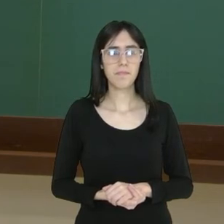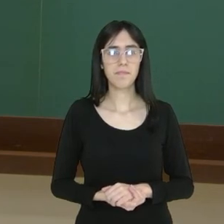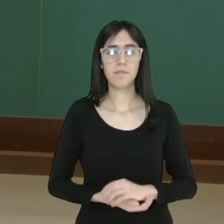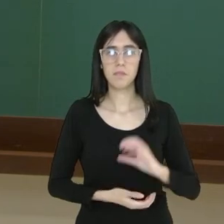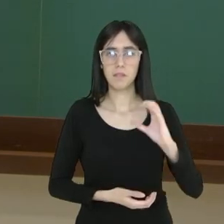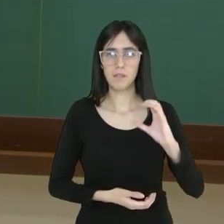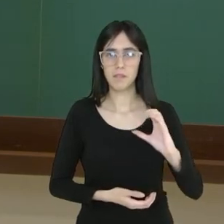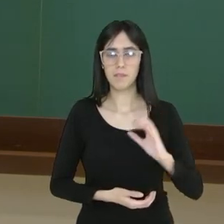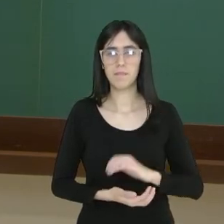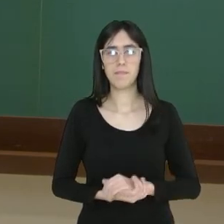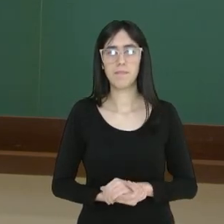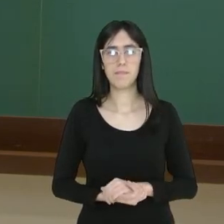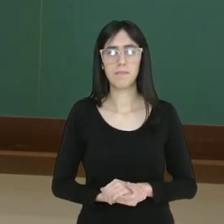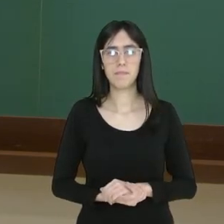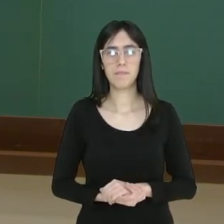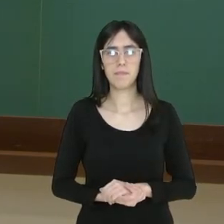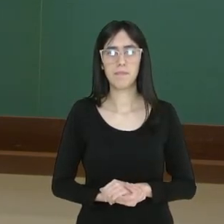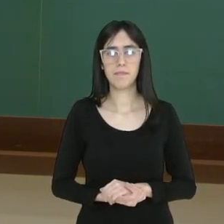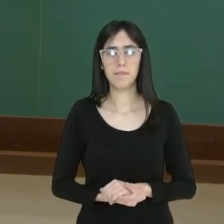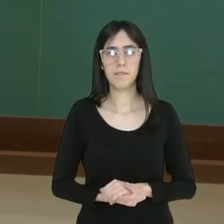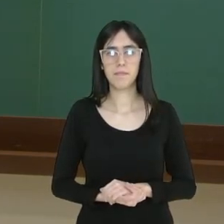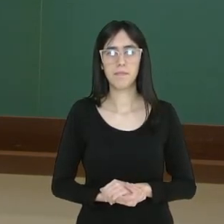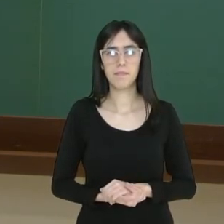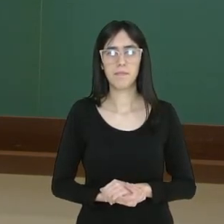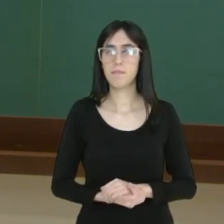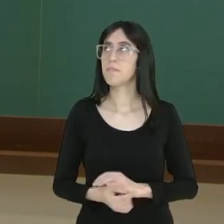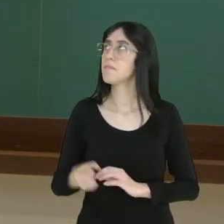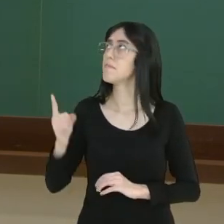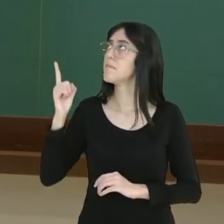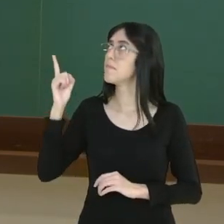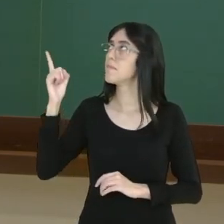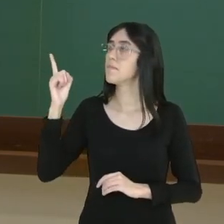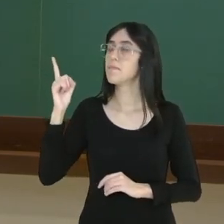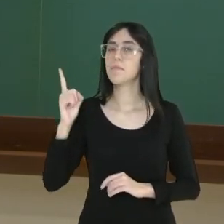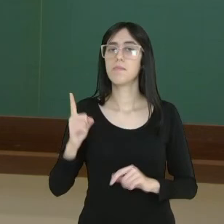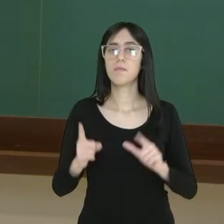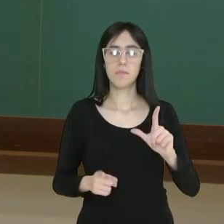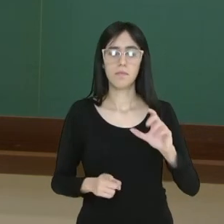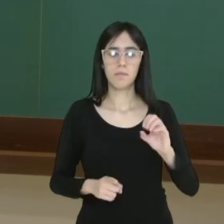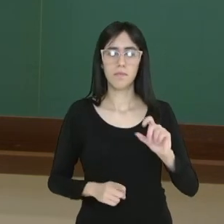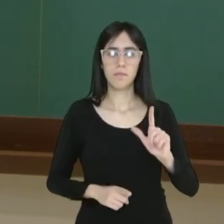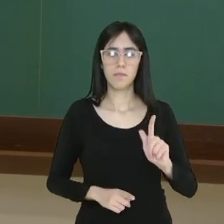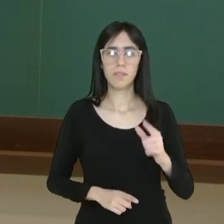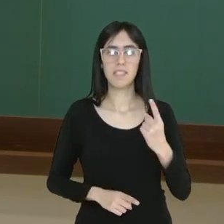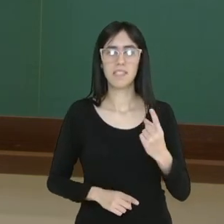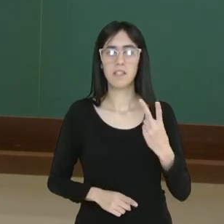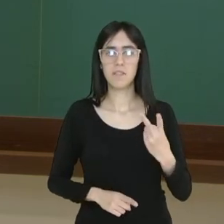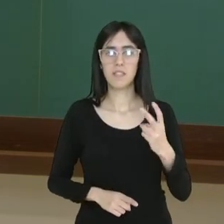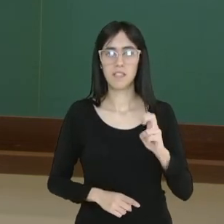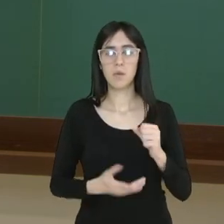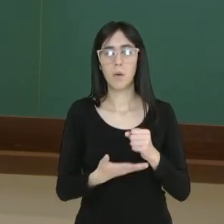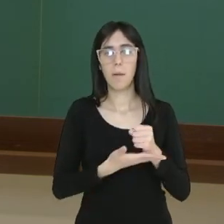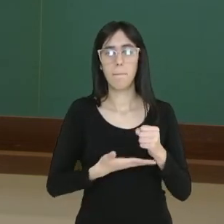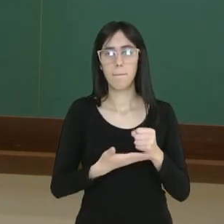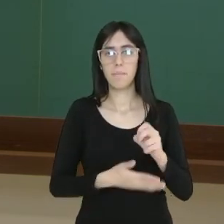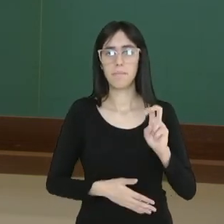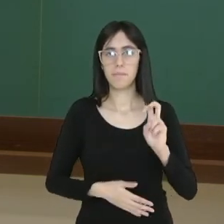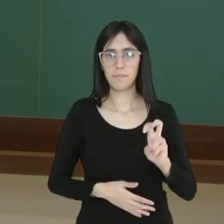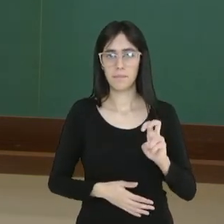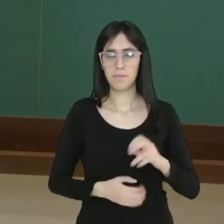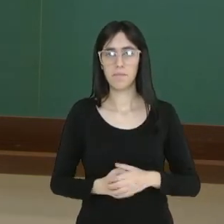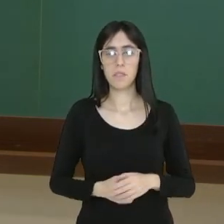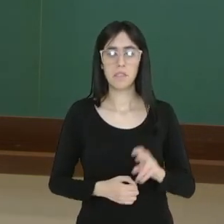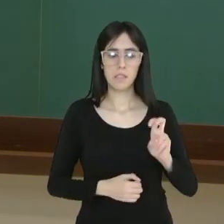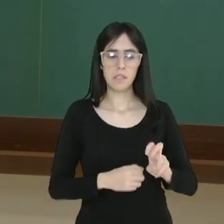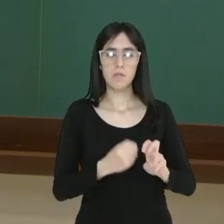Letra C. Logaritmo de 125 na base 5. 5 elevado a qual expoente